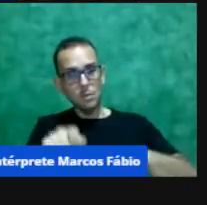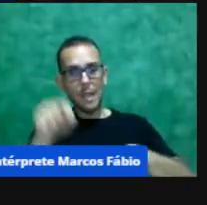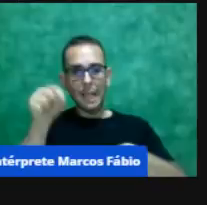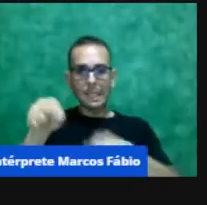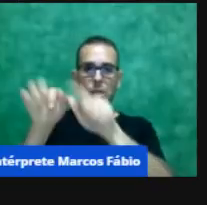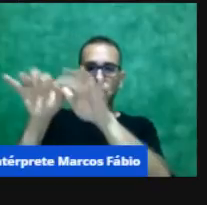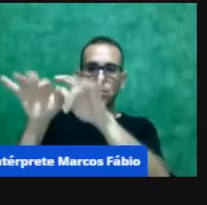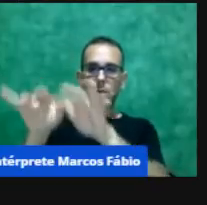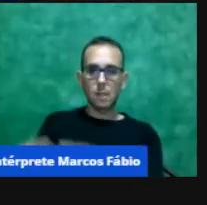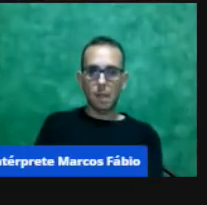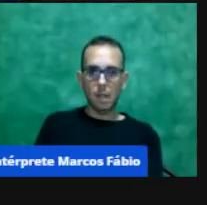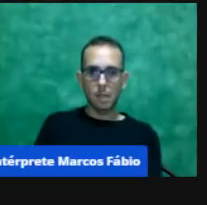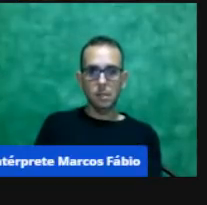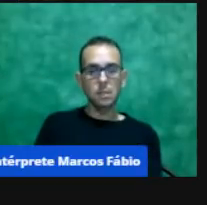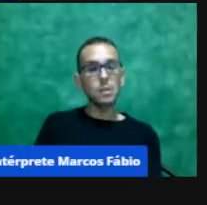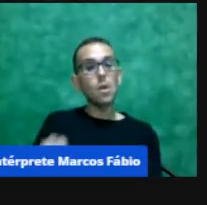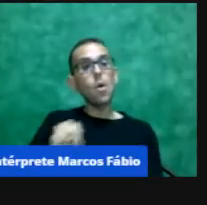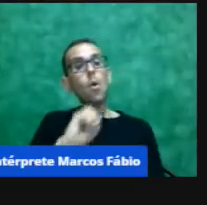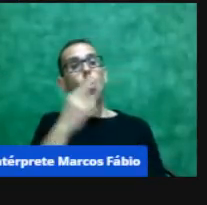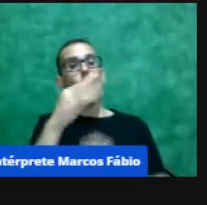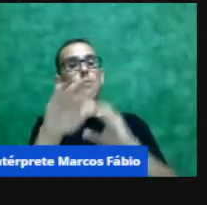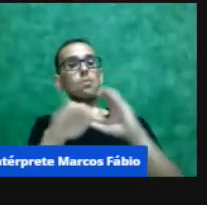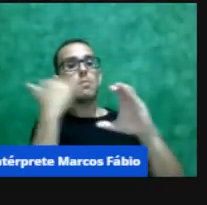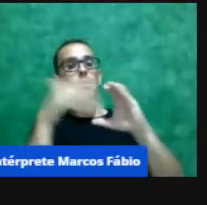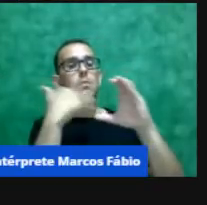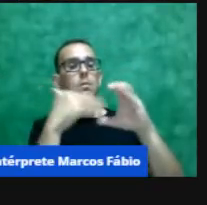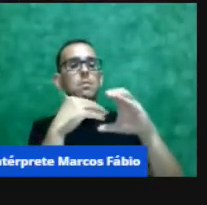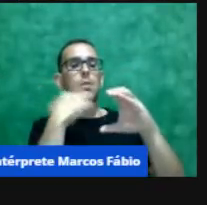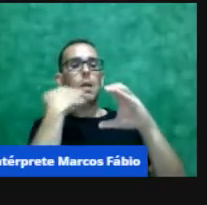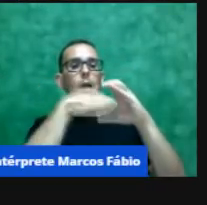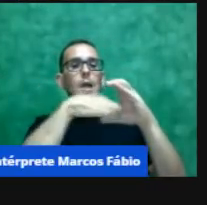chat, ou enviar nesse e-mail aí,